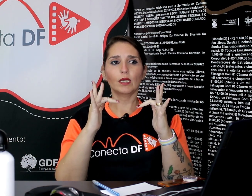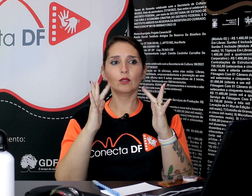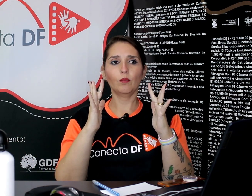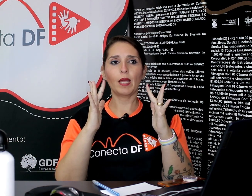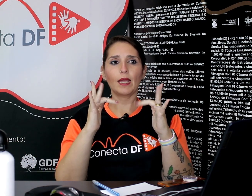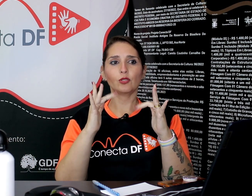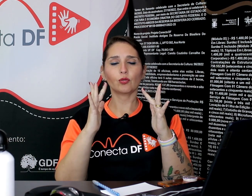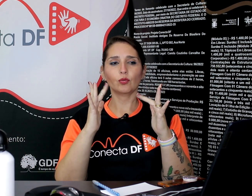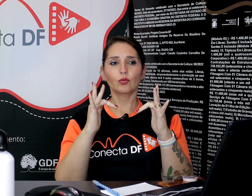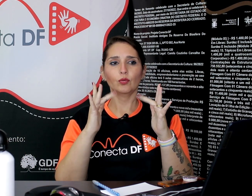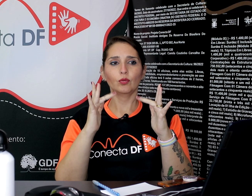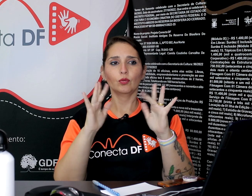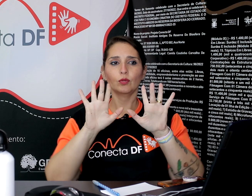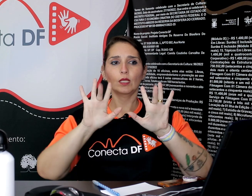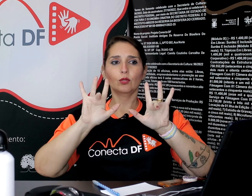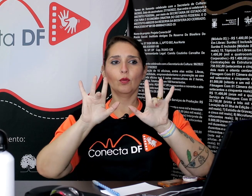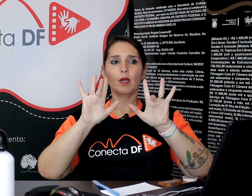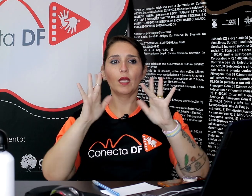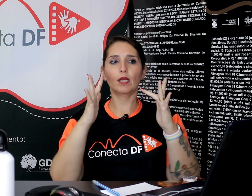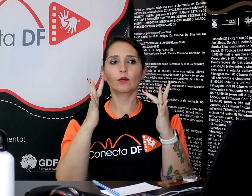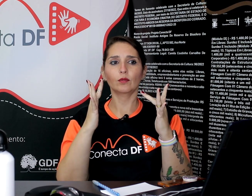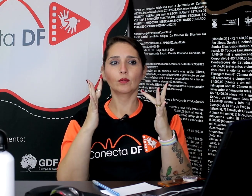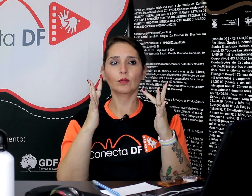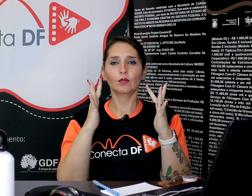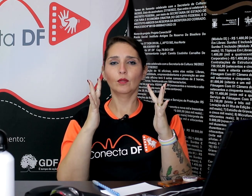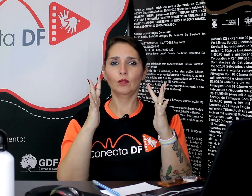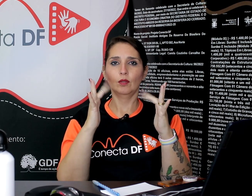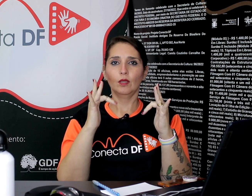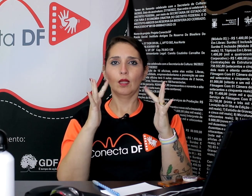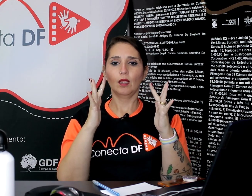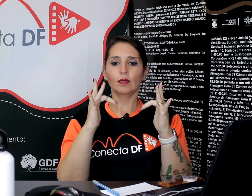abaixa o dedo médio, o dedo do meio.